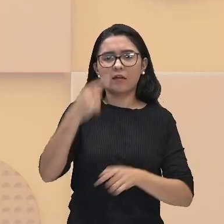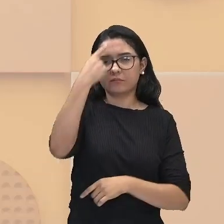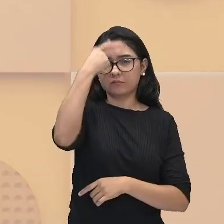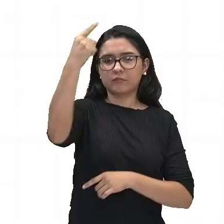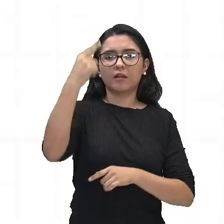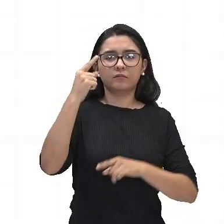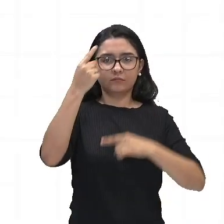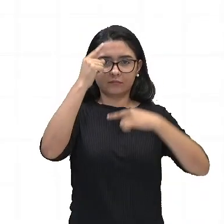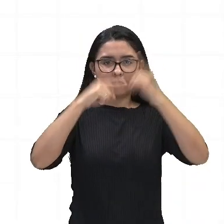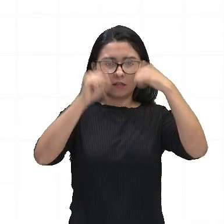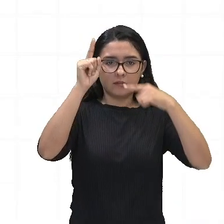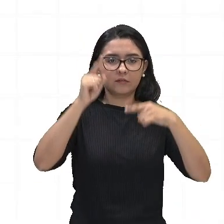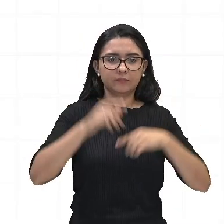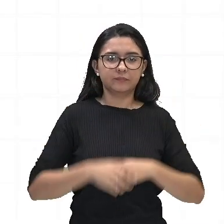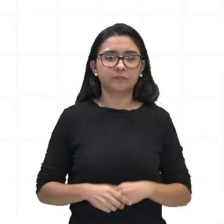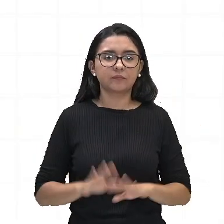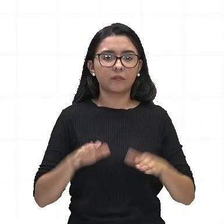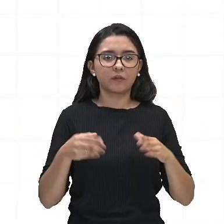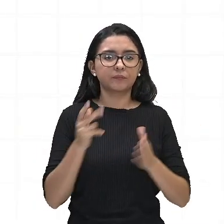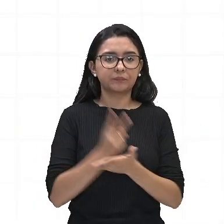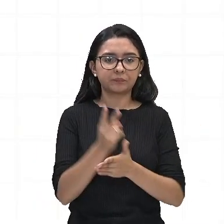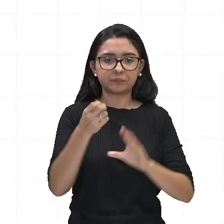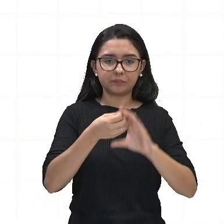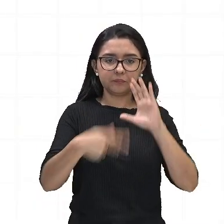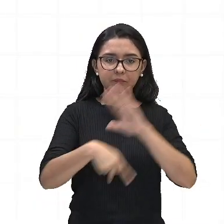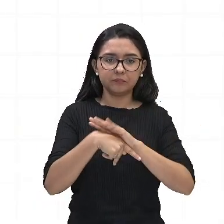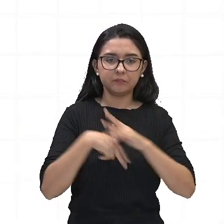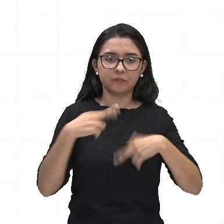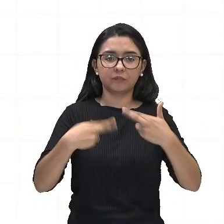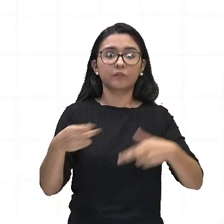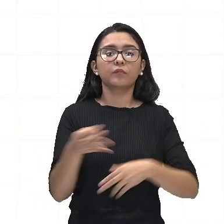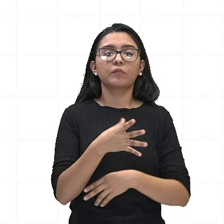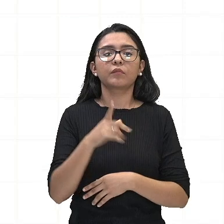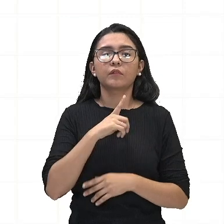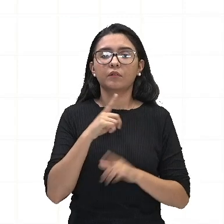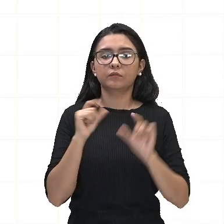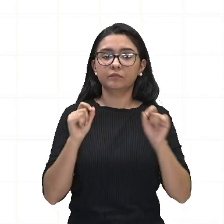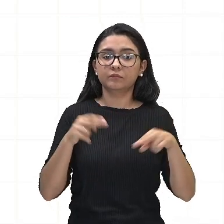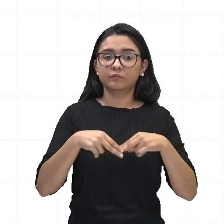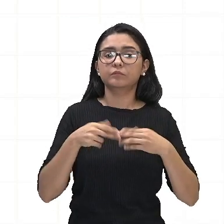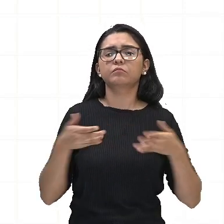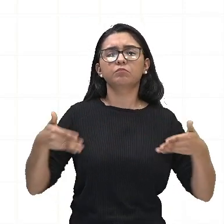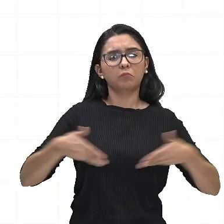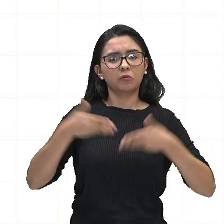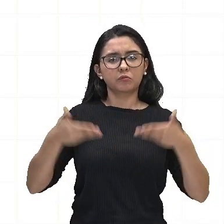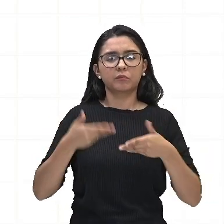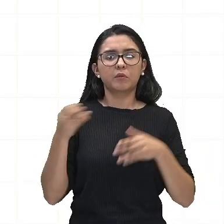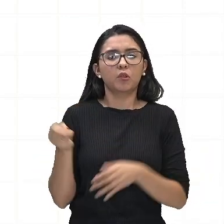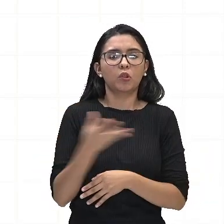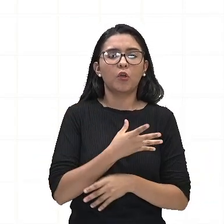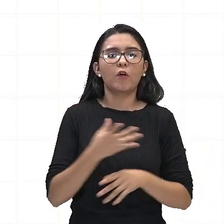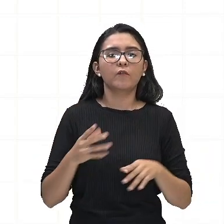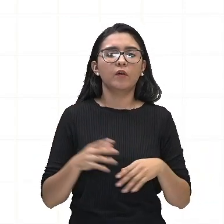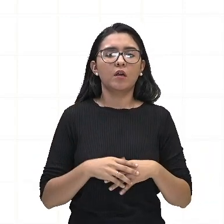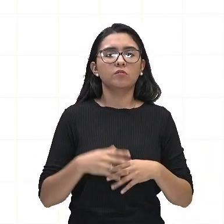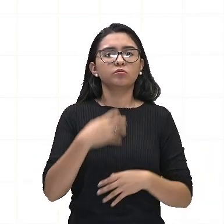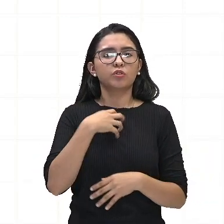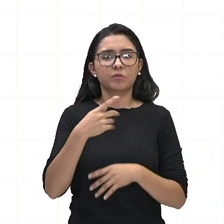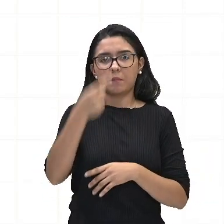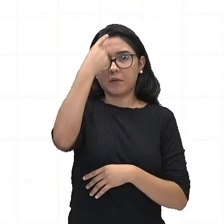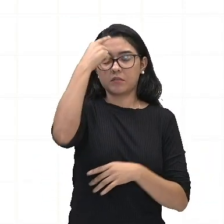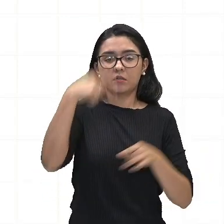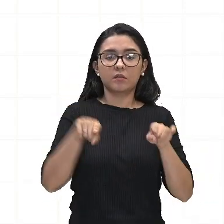essas características gerais do Renascimento artístico. Motivados por uma nova maneira de pensar.